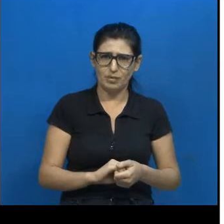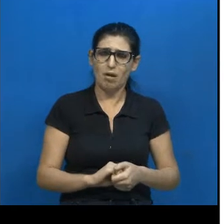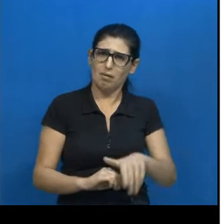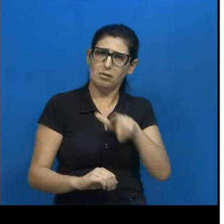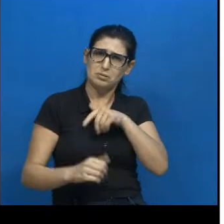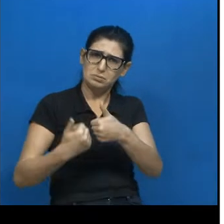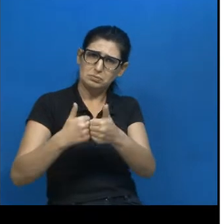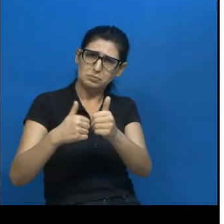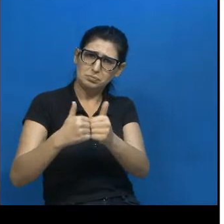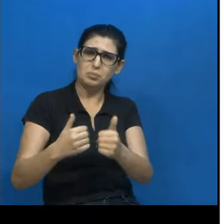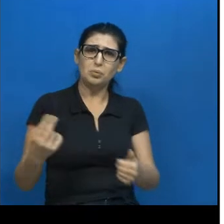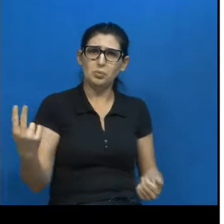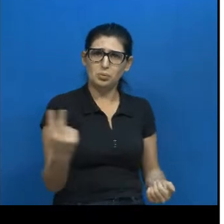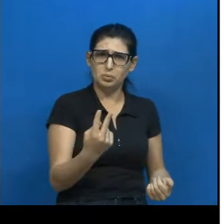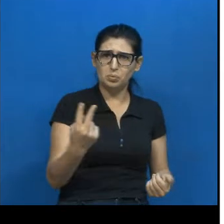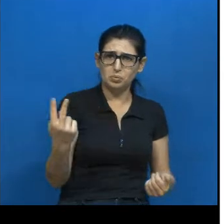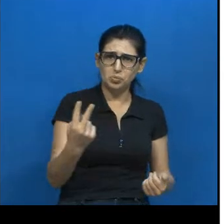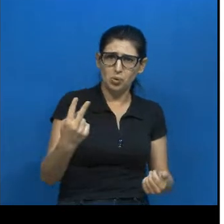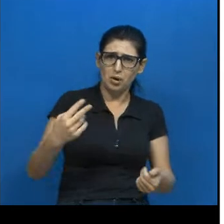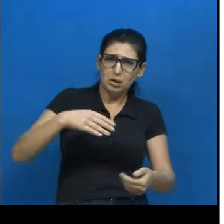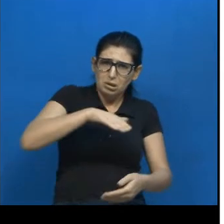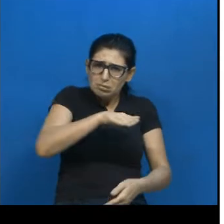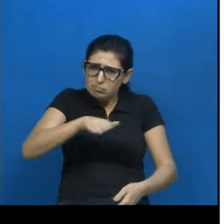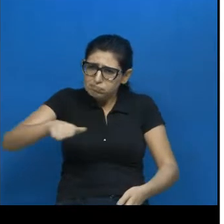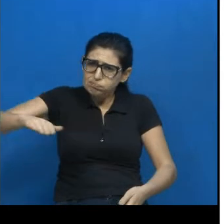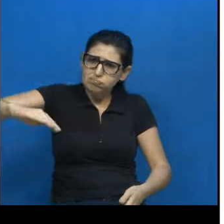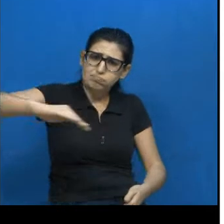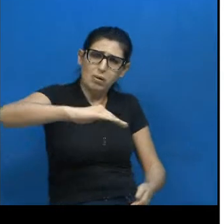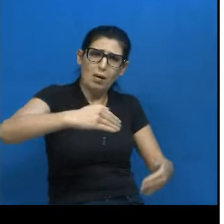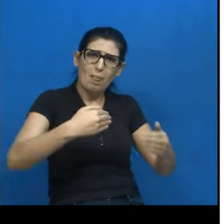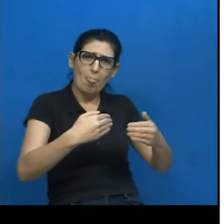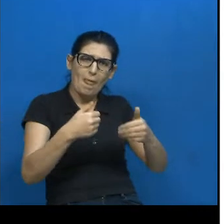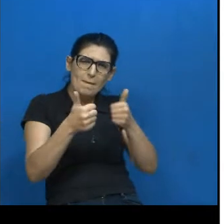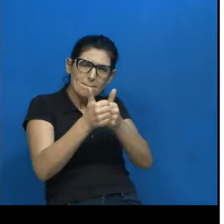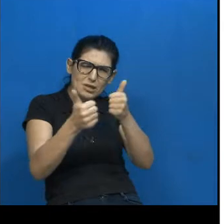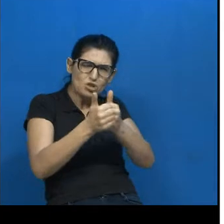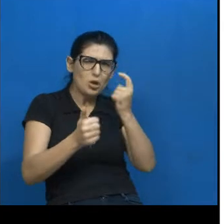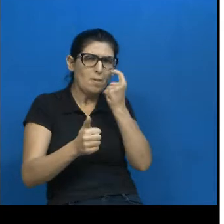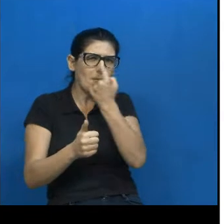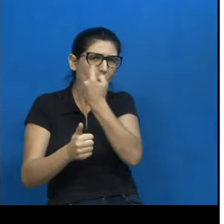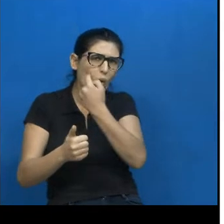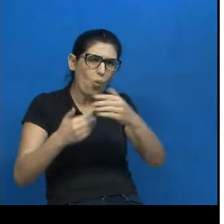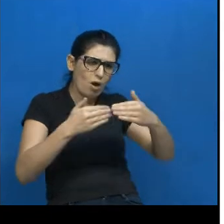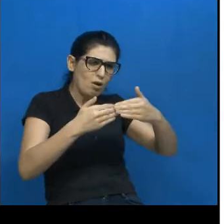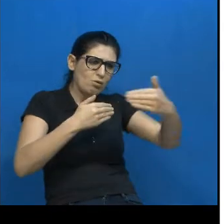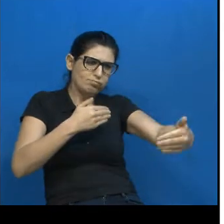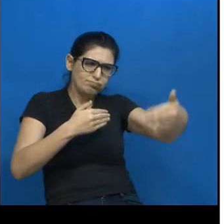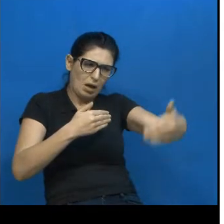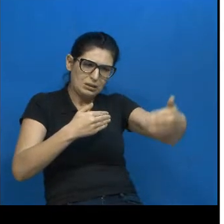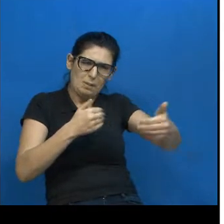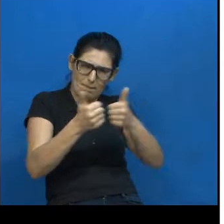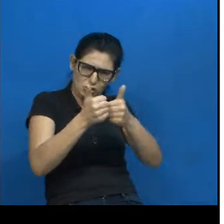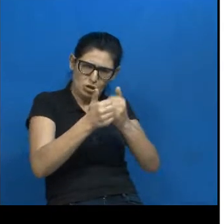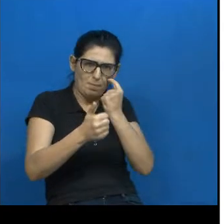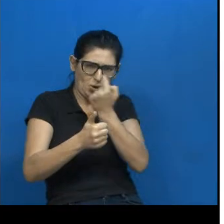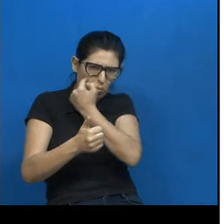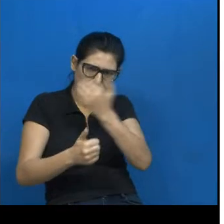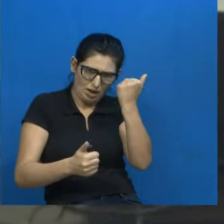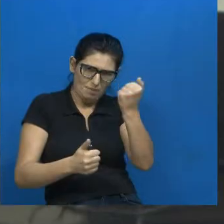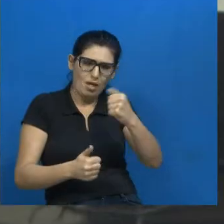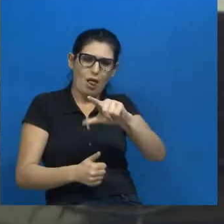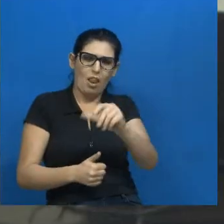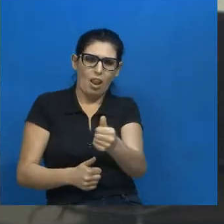ela tem 2 atendimentos, que sai lá da Lagoa. E vocês vão observar aqui como é que é interessante isso. Ela sai do Lagoa